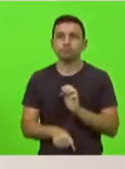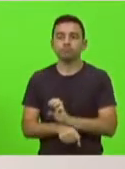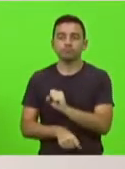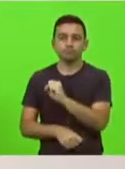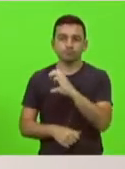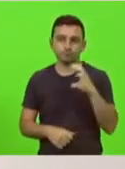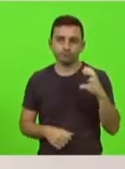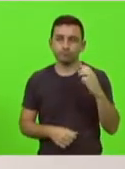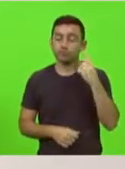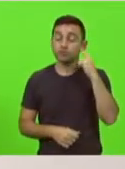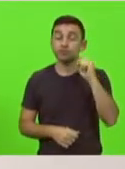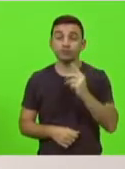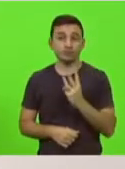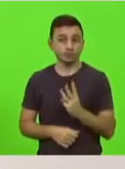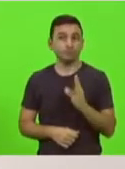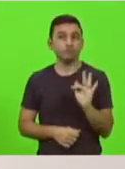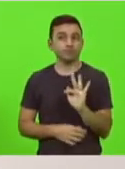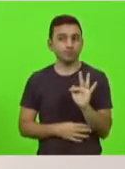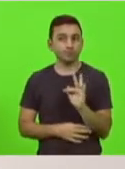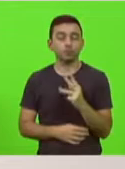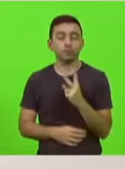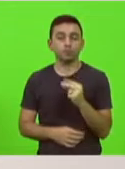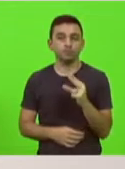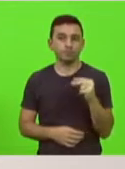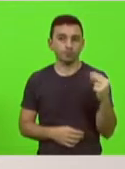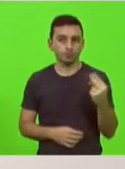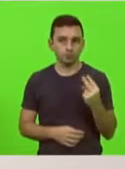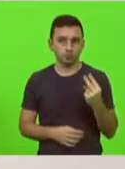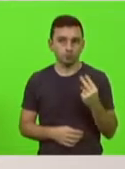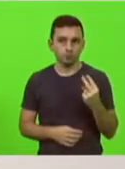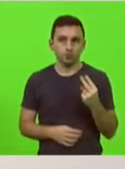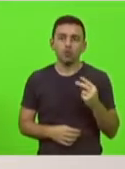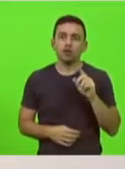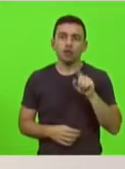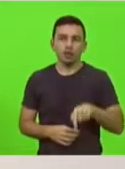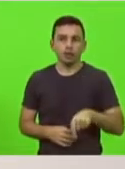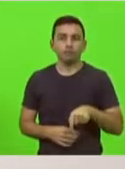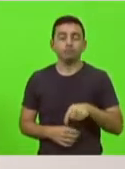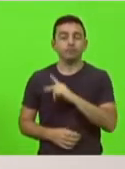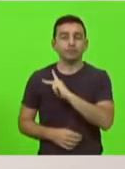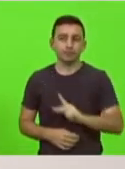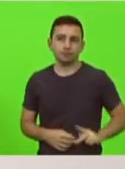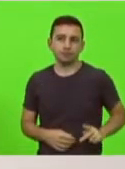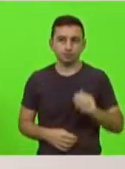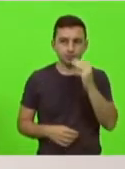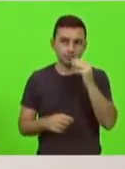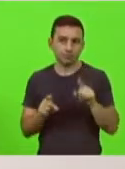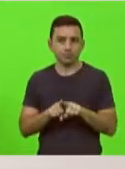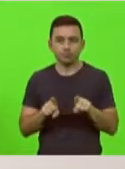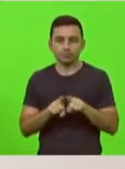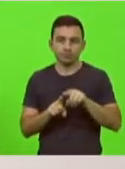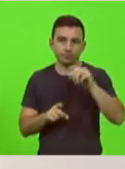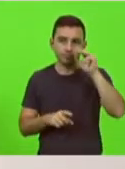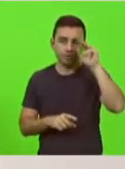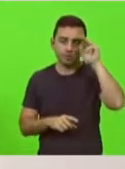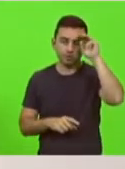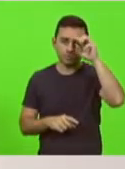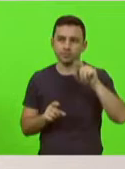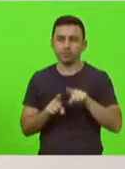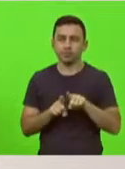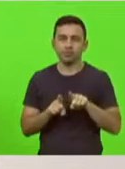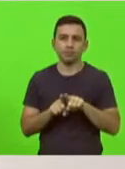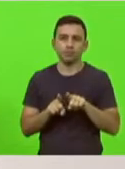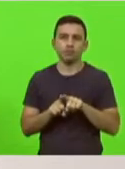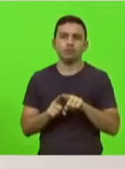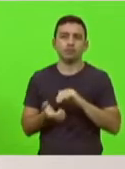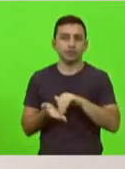3 de fevereiro de 2022. Presidência, deputado Moacir Sopelsa e Maurício Scudlark. Secretaria, deputado